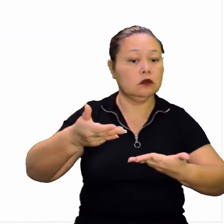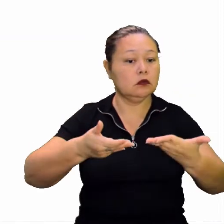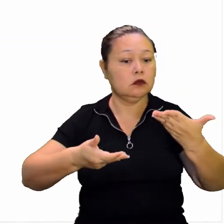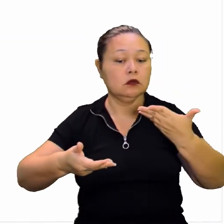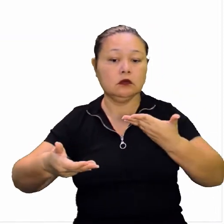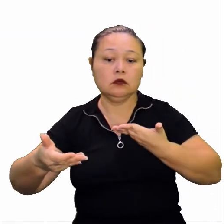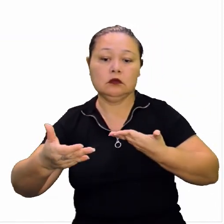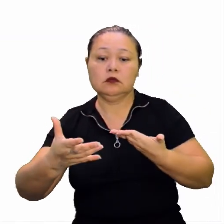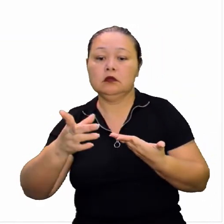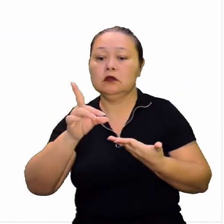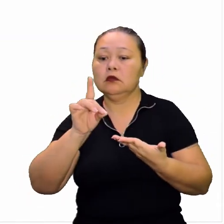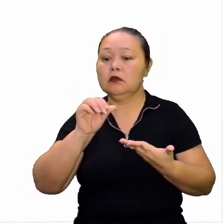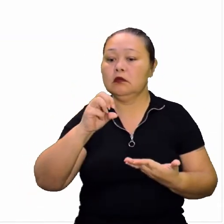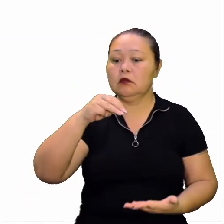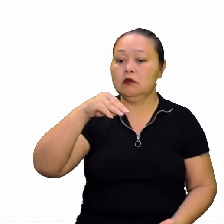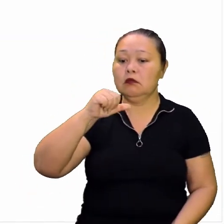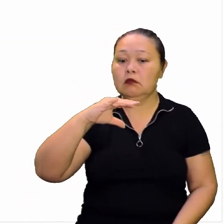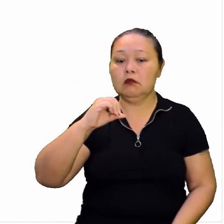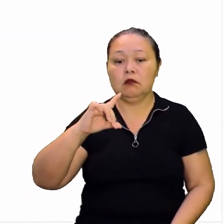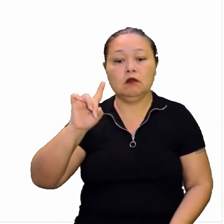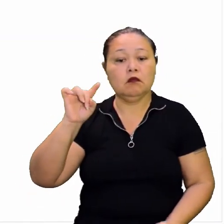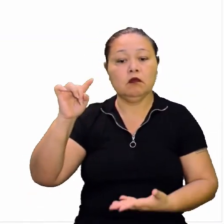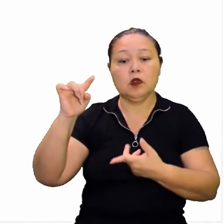De Damasco, Tiro, Biblos,